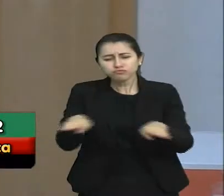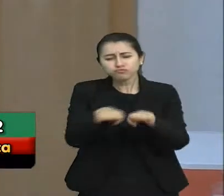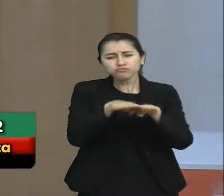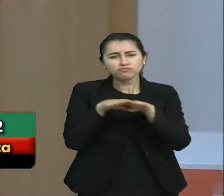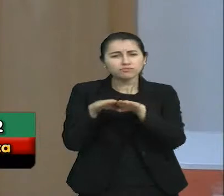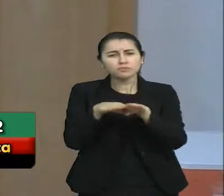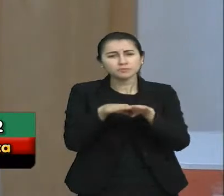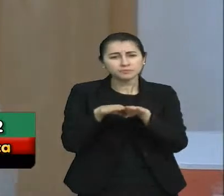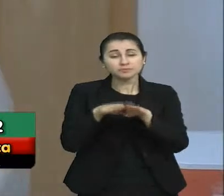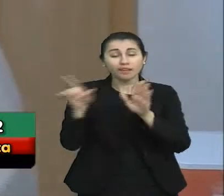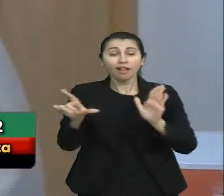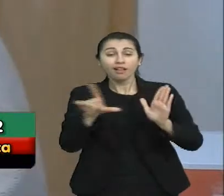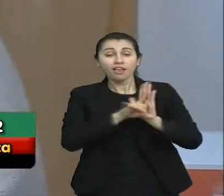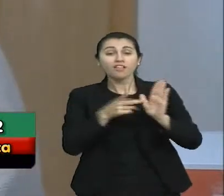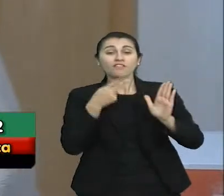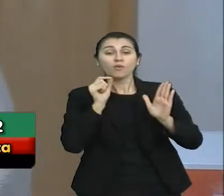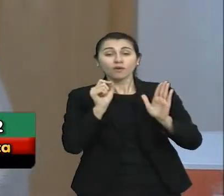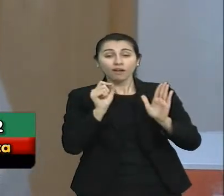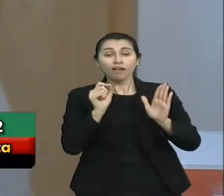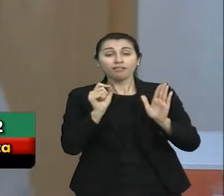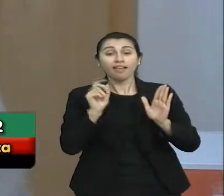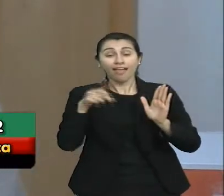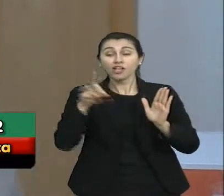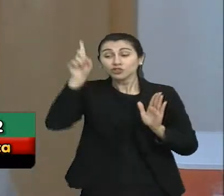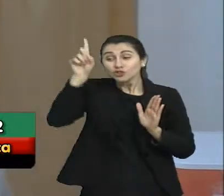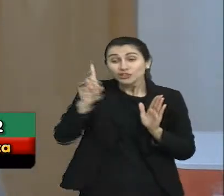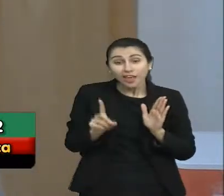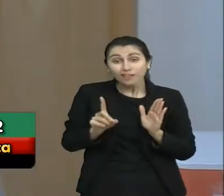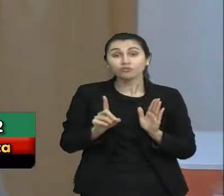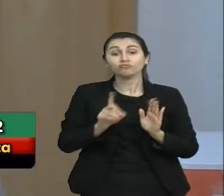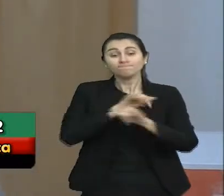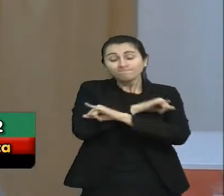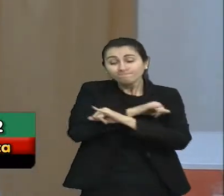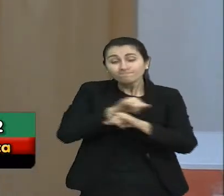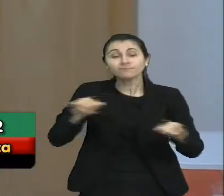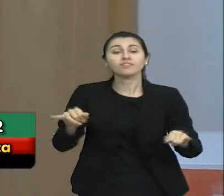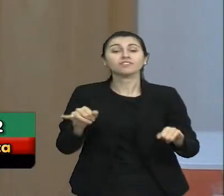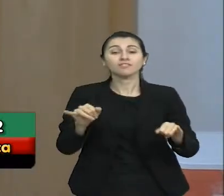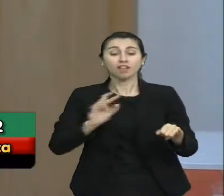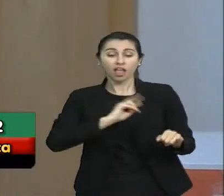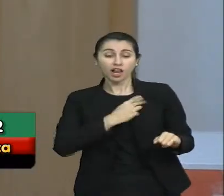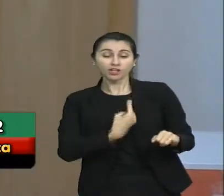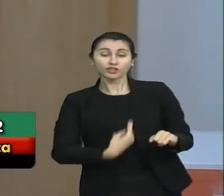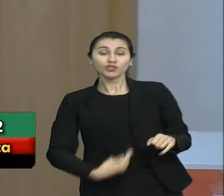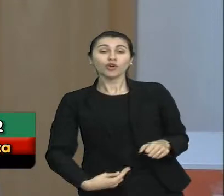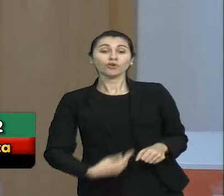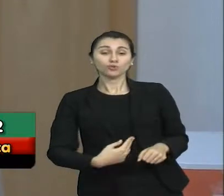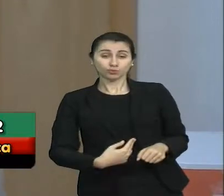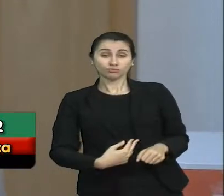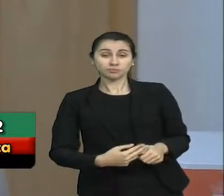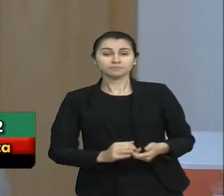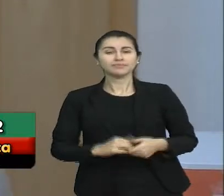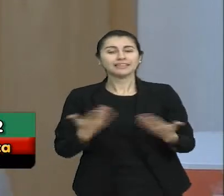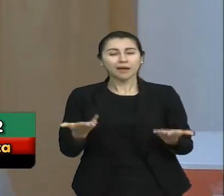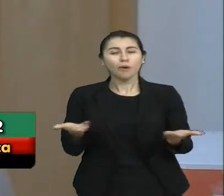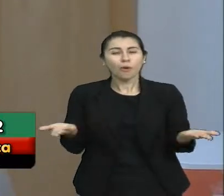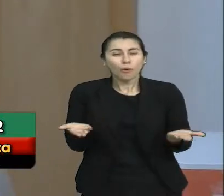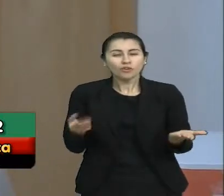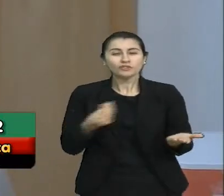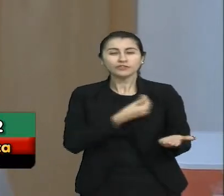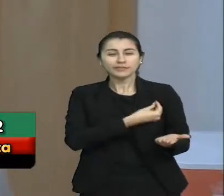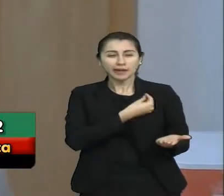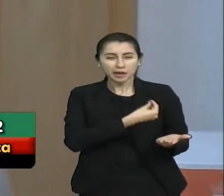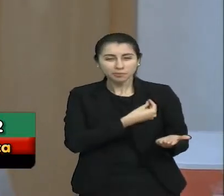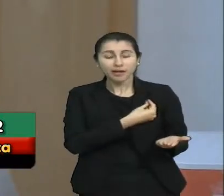diz que é livre o direito de manifestação de culto, de preservação de espaço de culto, e que nós vivemos num Estado laico. Então, é muito importante